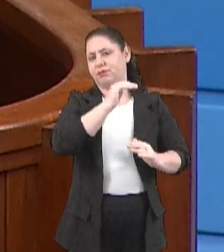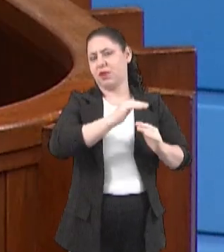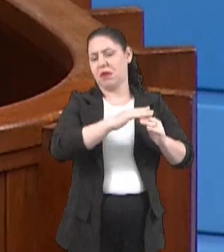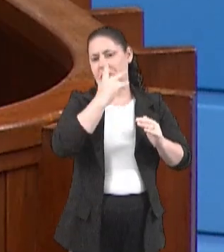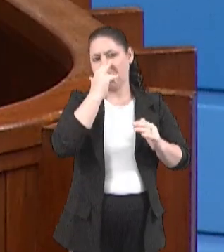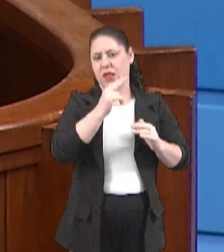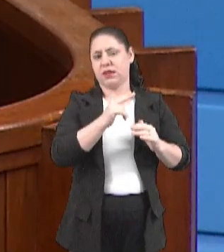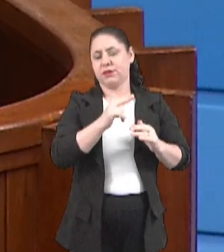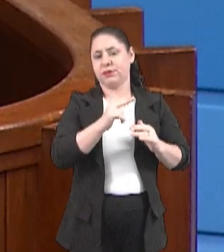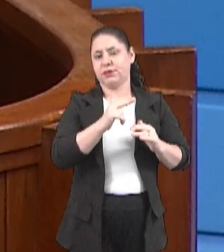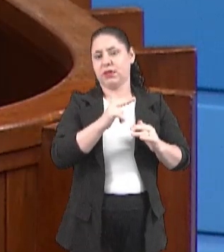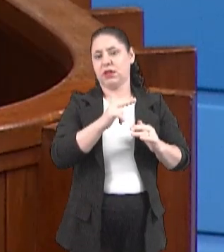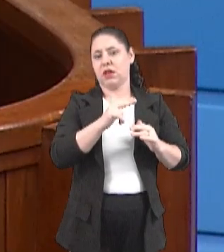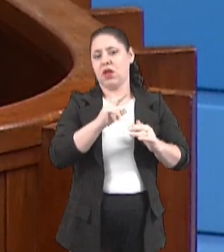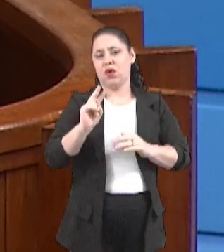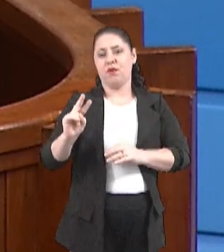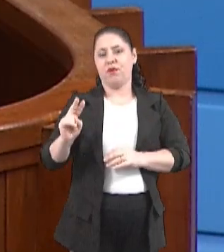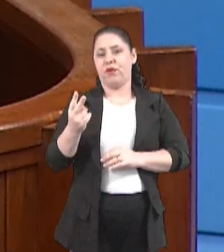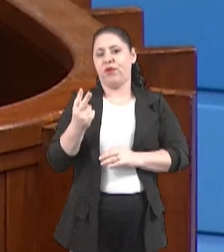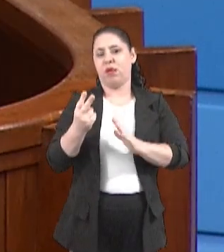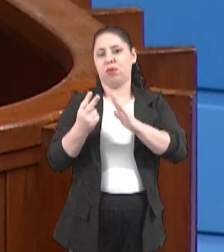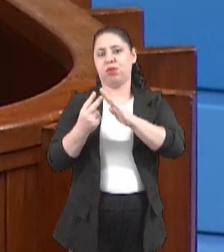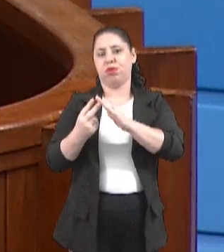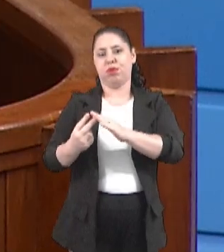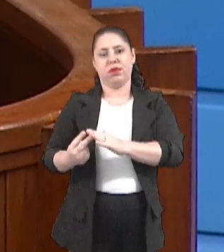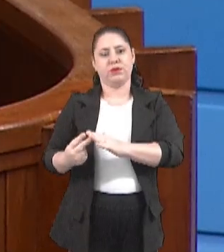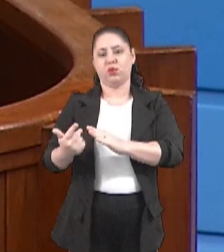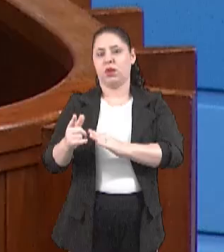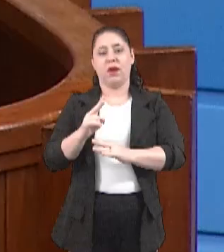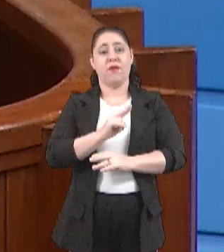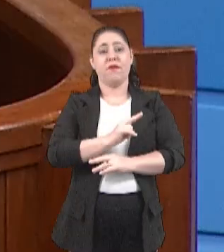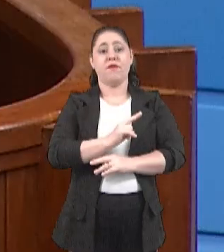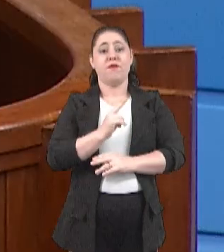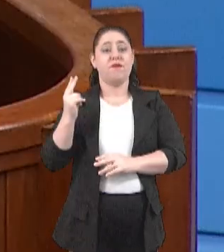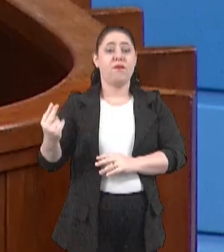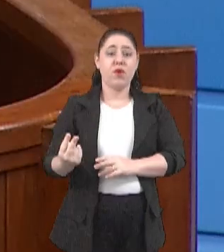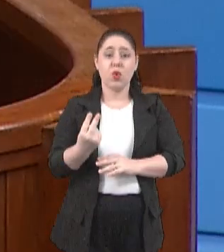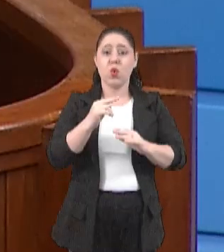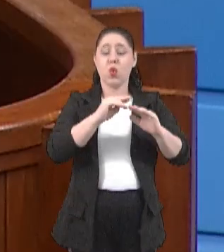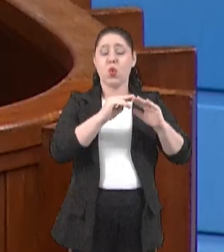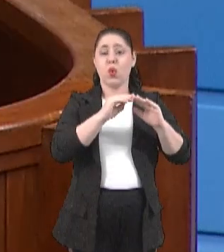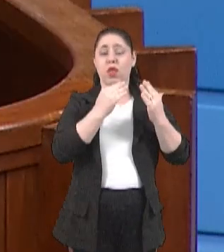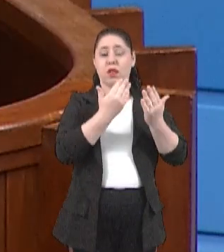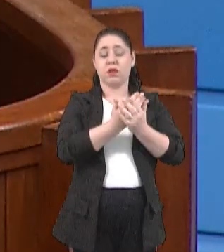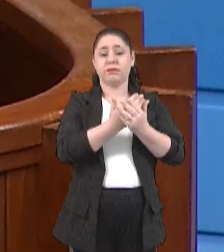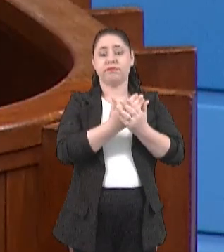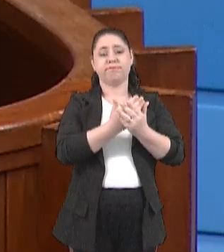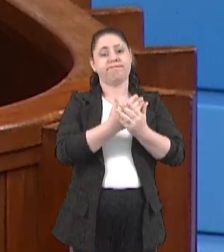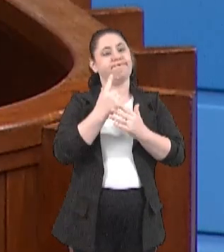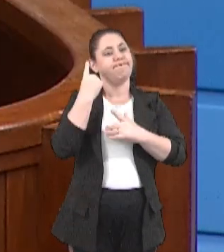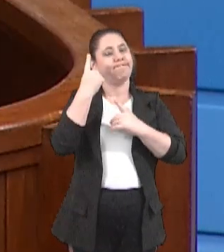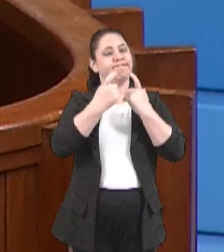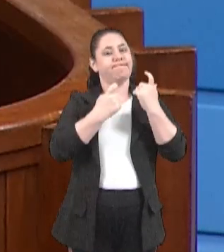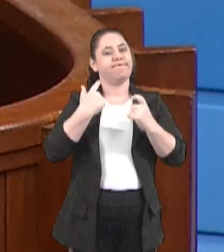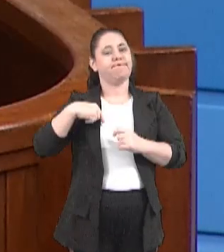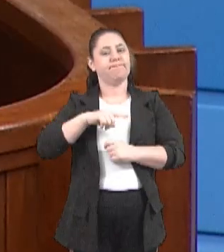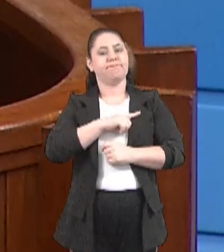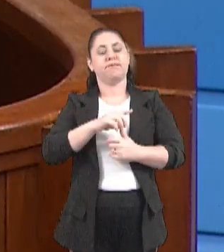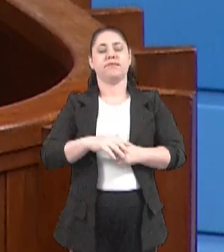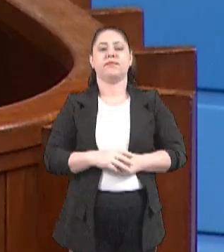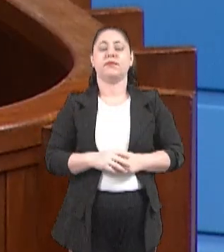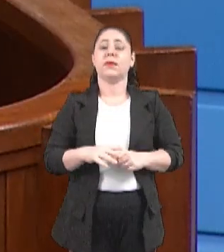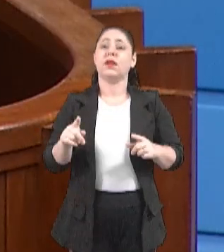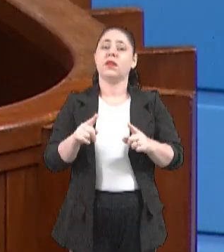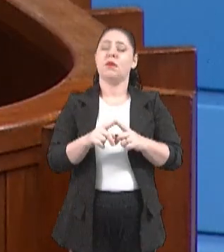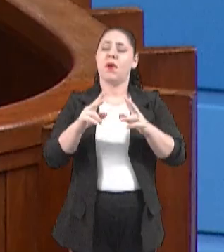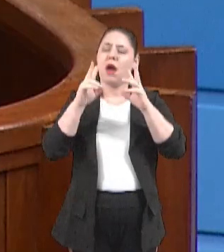uma política de desvalorização do que necessariamente valorização da educação. E isso é preocupante. E algo que